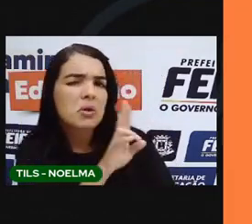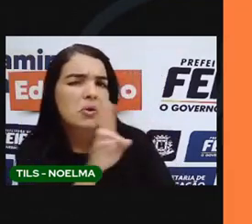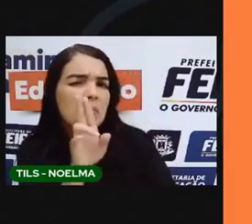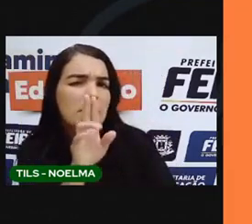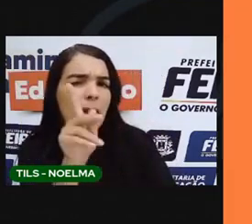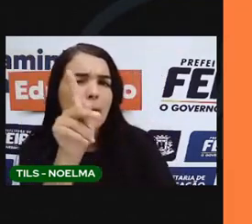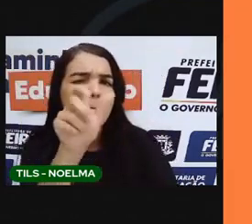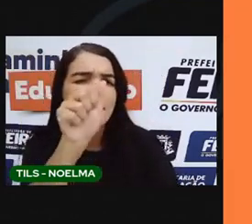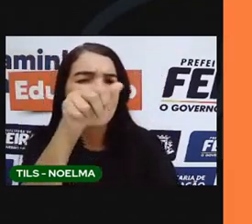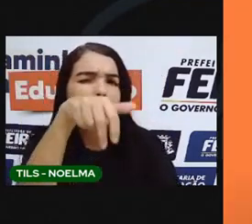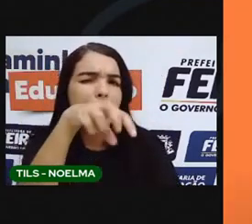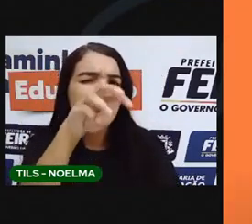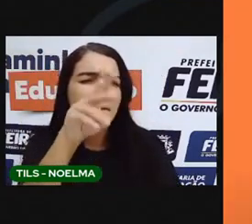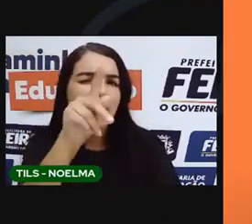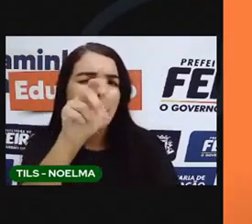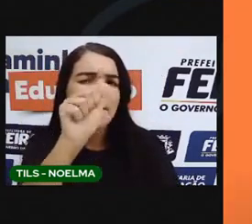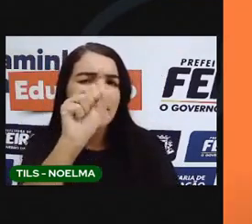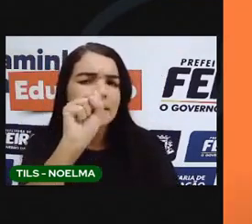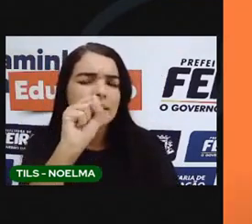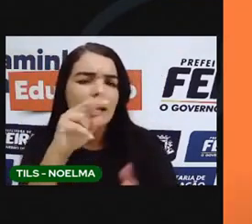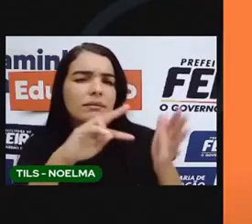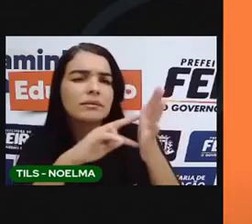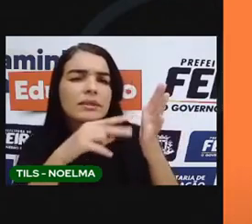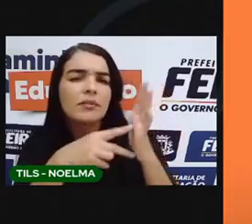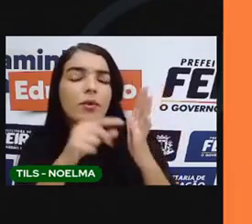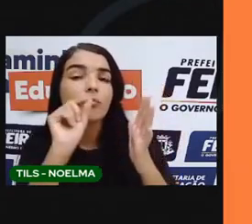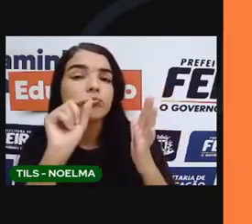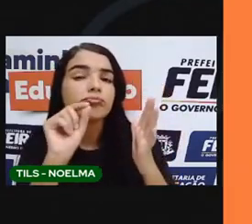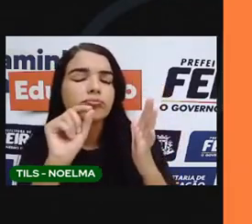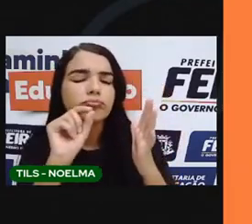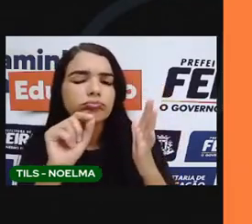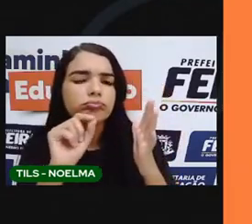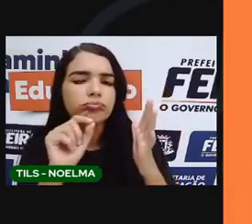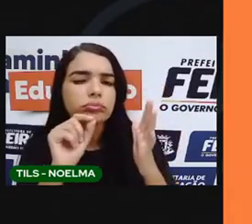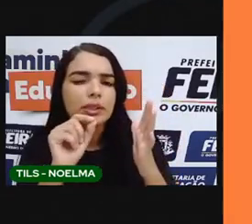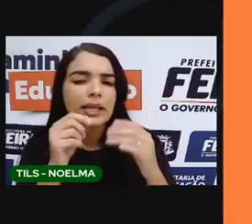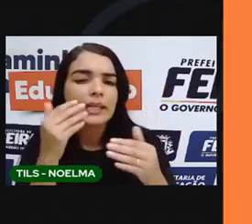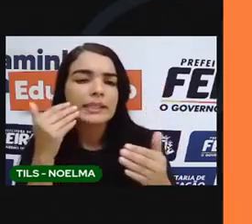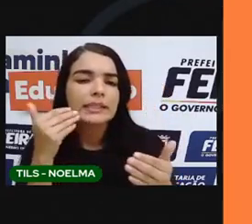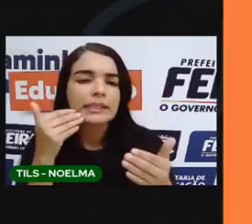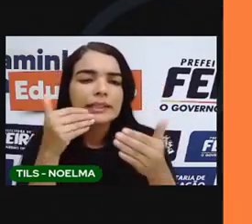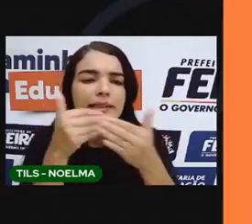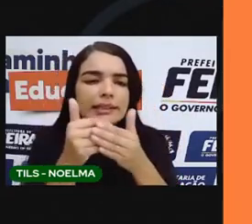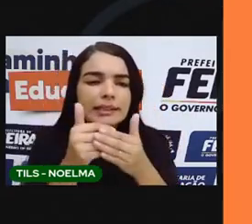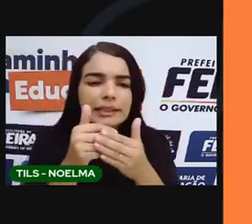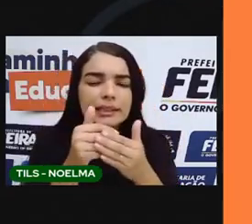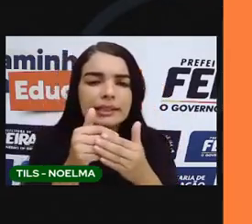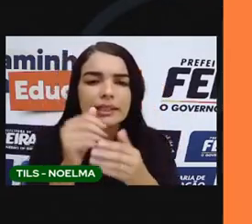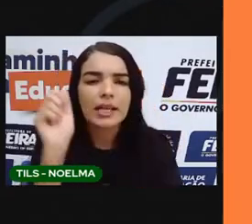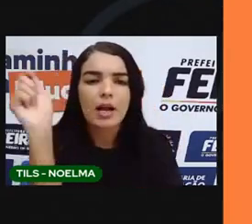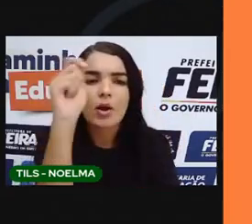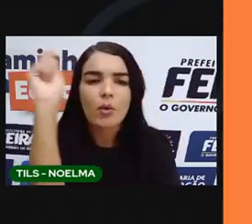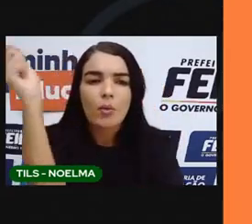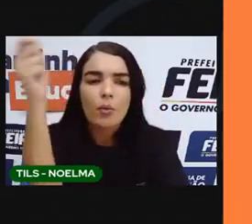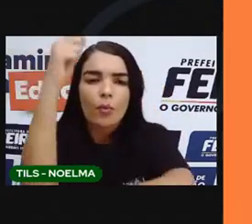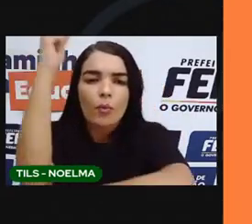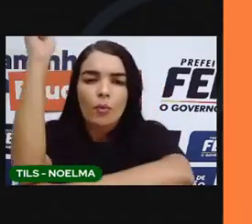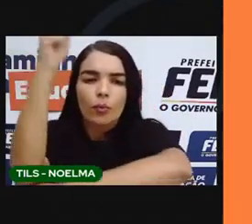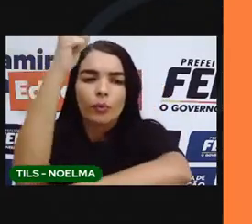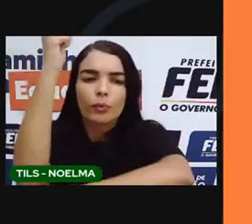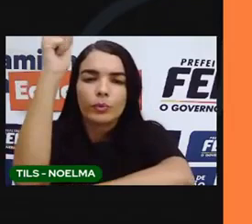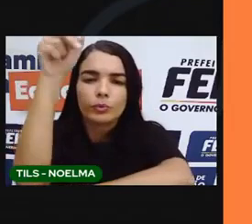bioma Pampa, ele fica na parte sul do estado do Rio Grande do Sul e